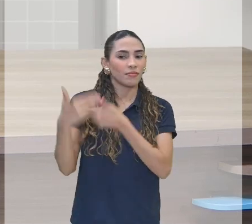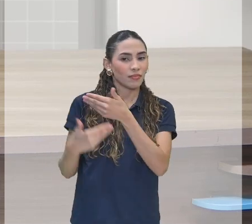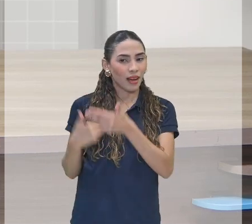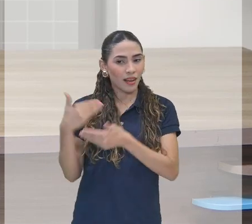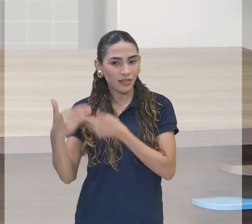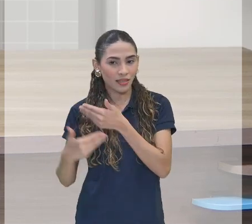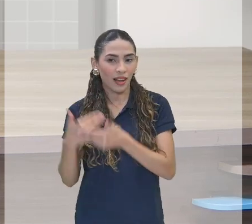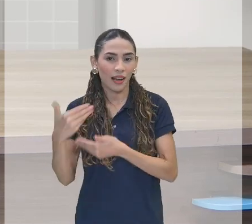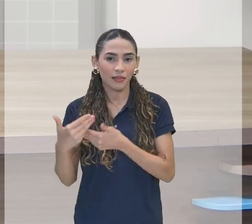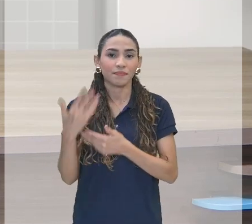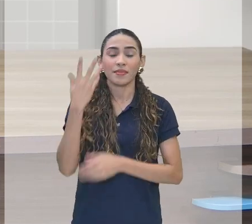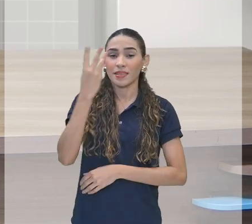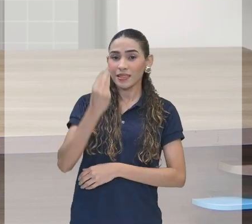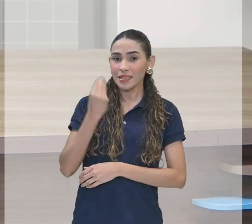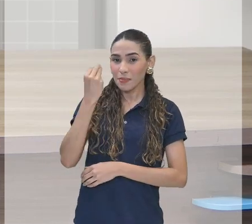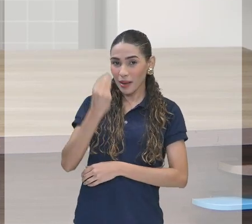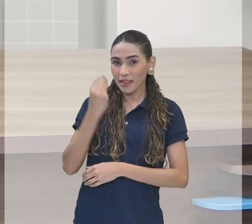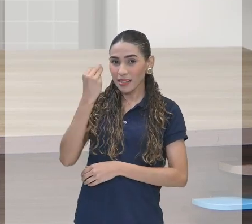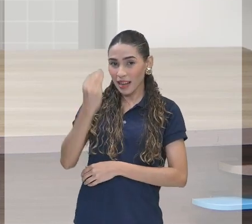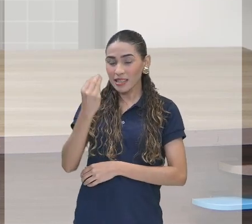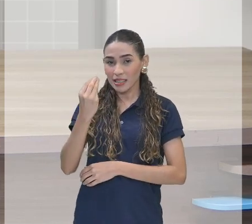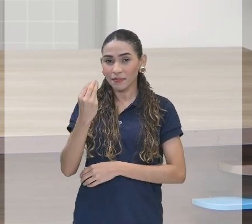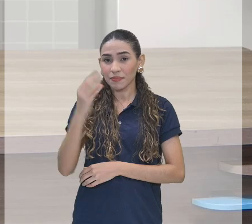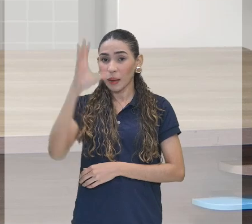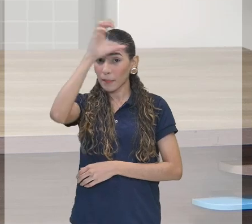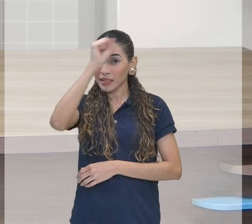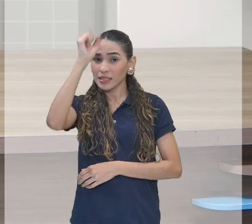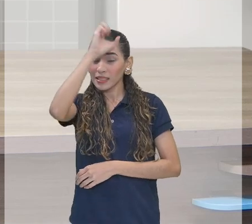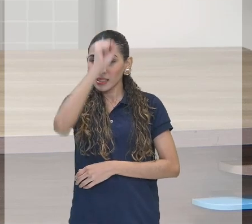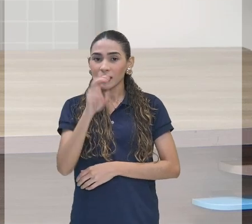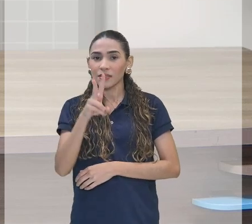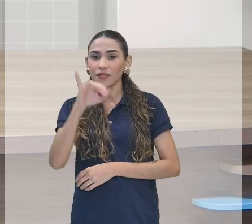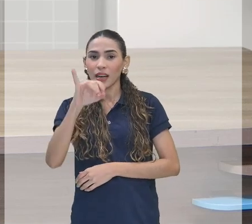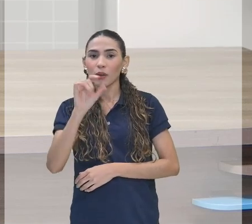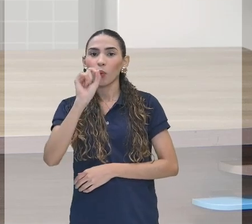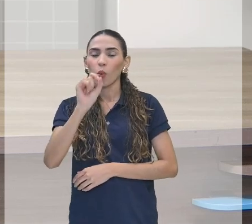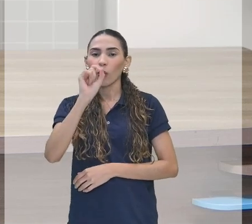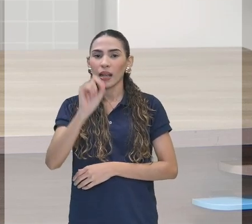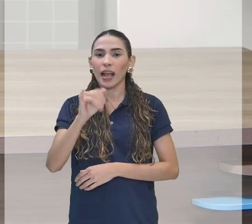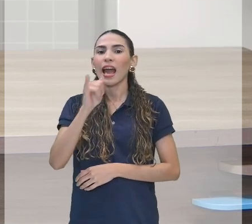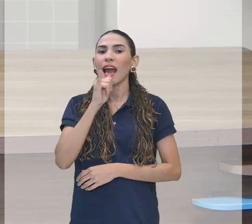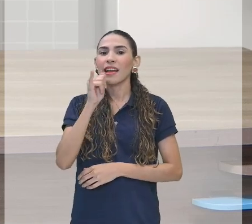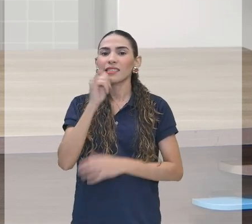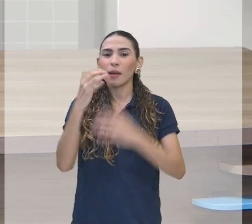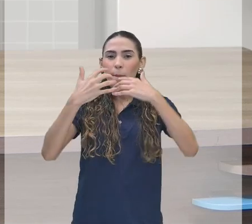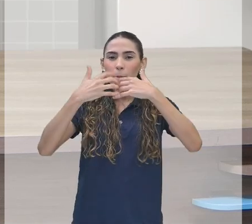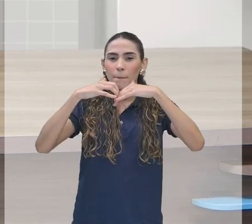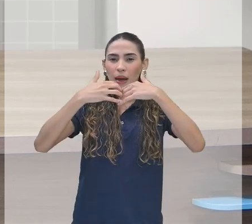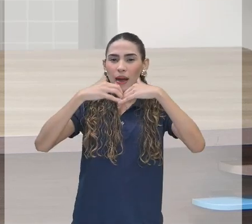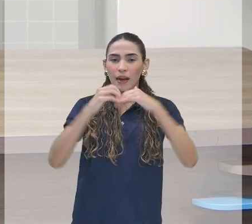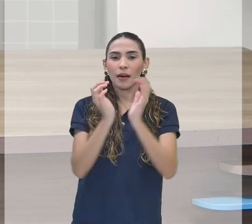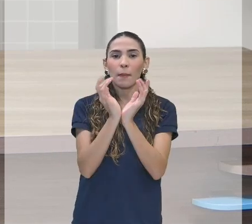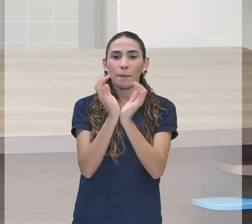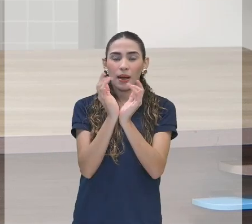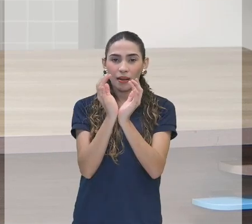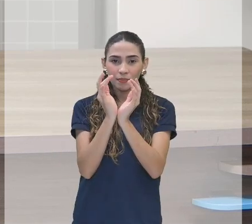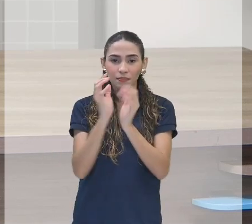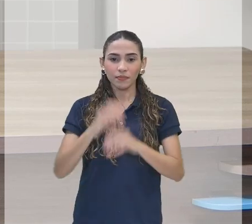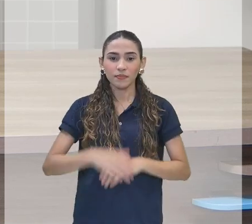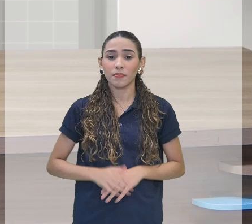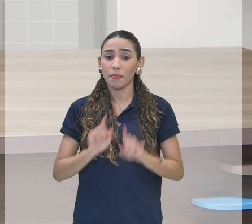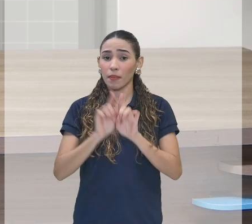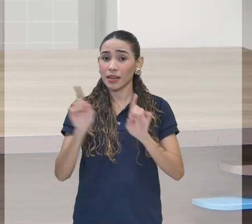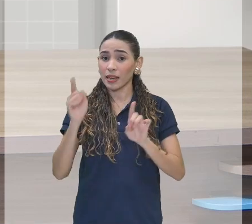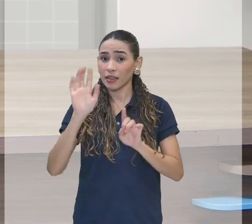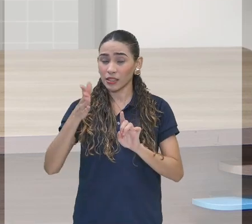tempo, essas experiências de aprendizagem, elas vão se acumulando nesse seu conhecimento metacognitivo. Mas eu falei